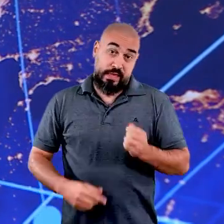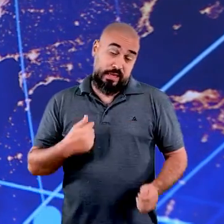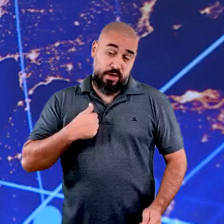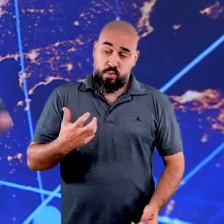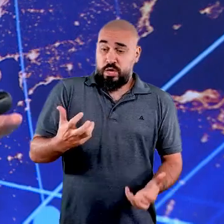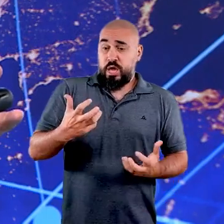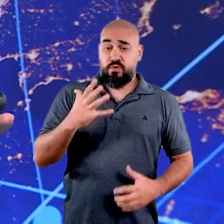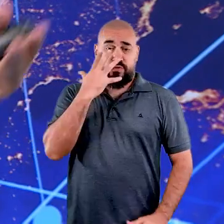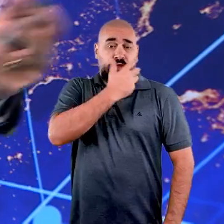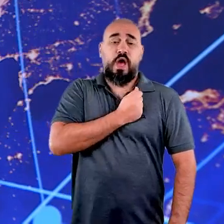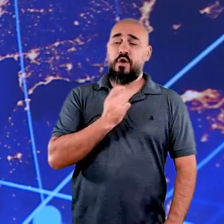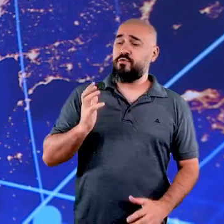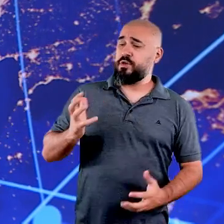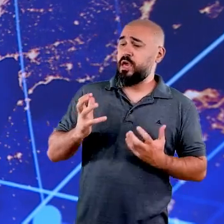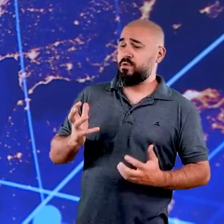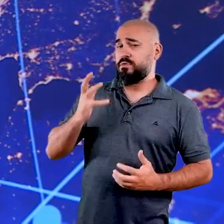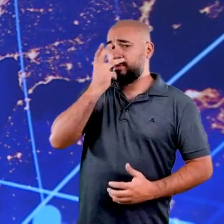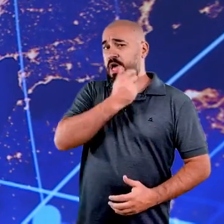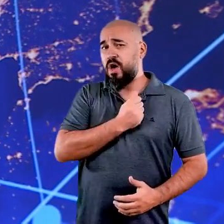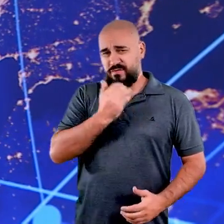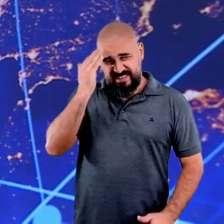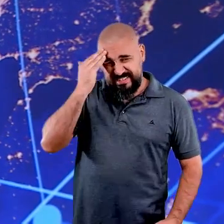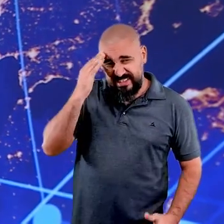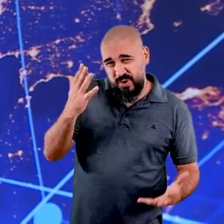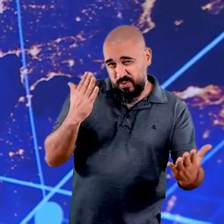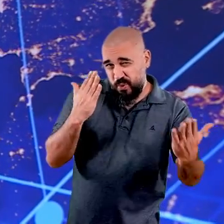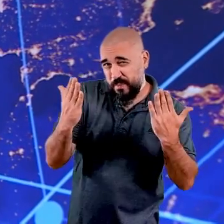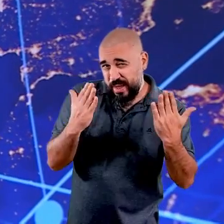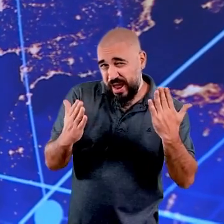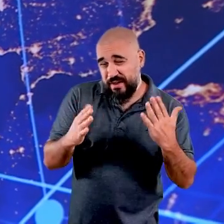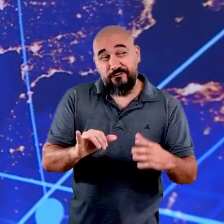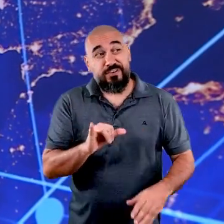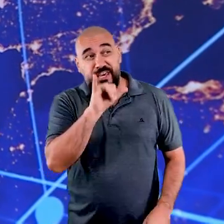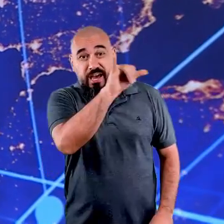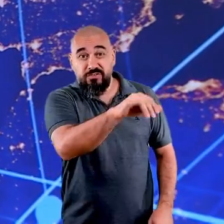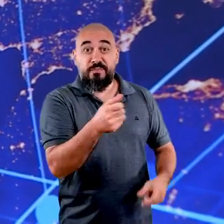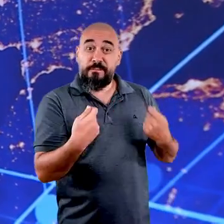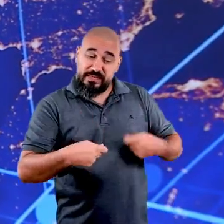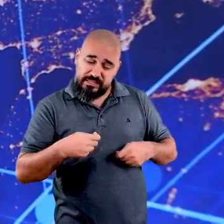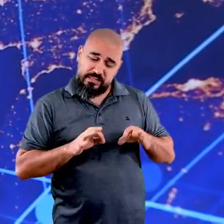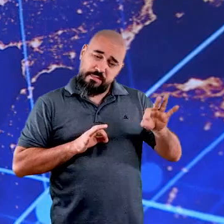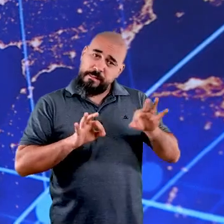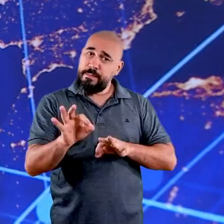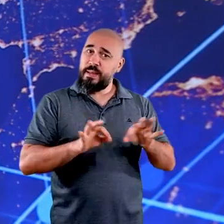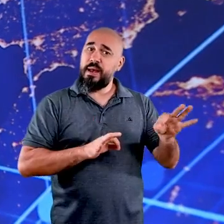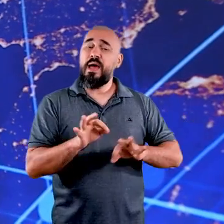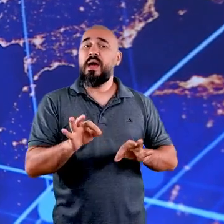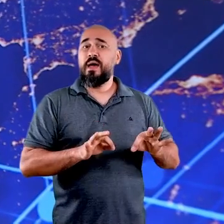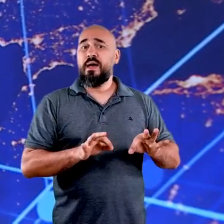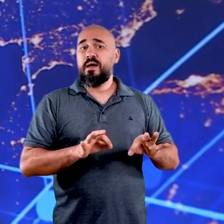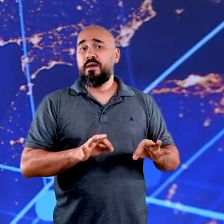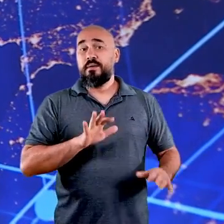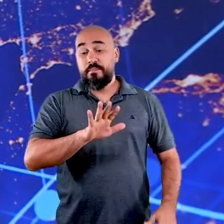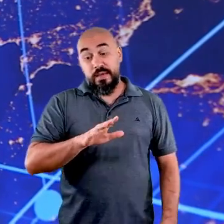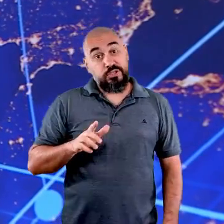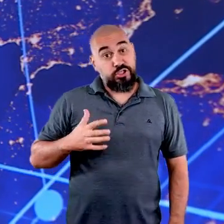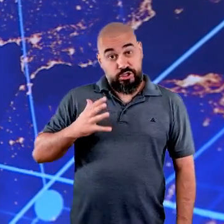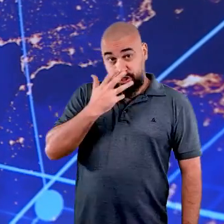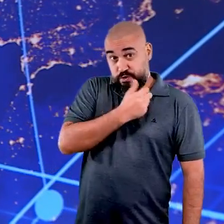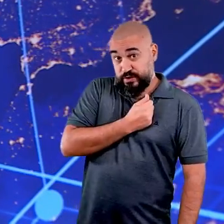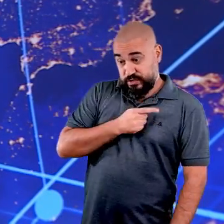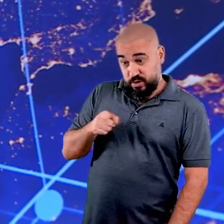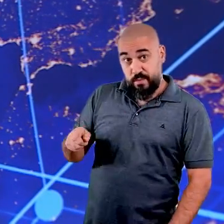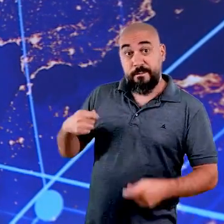você quer ser salvo não adianta nada, enquanto você não começar a se preparar para a salvação. E como é que você faz a preparação para a sua